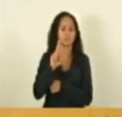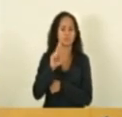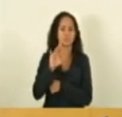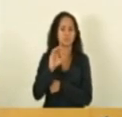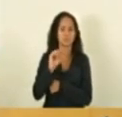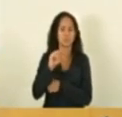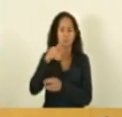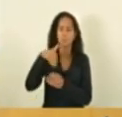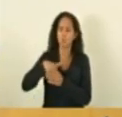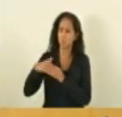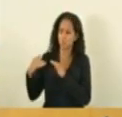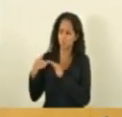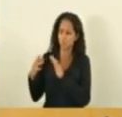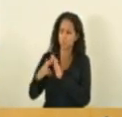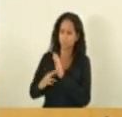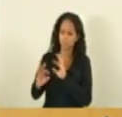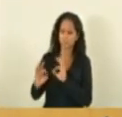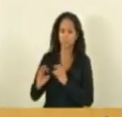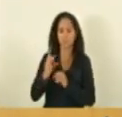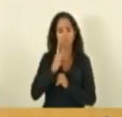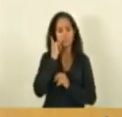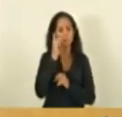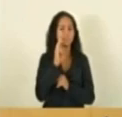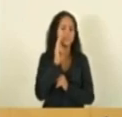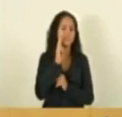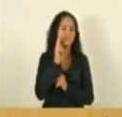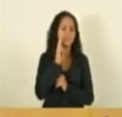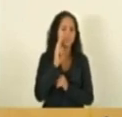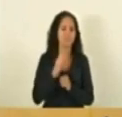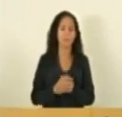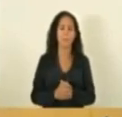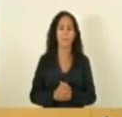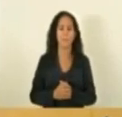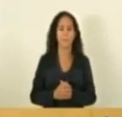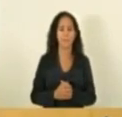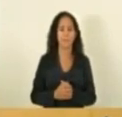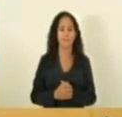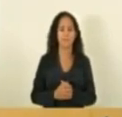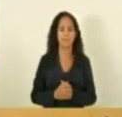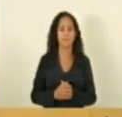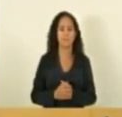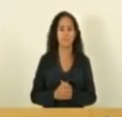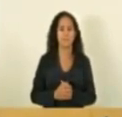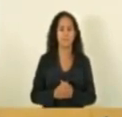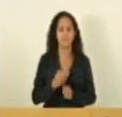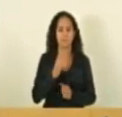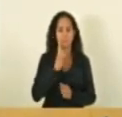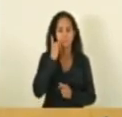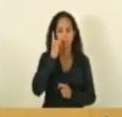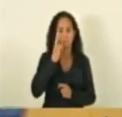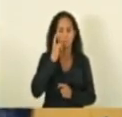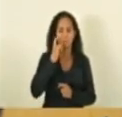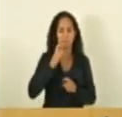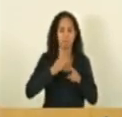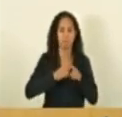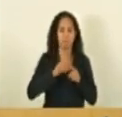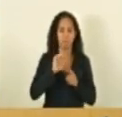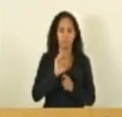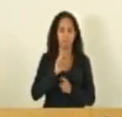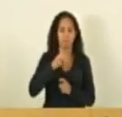Vota com o relator, deputado Vandinho Leite. Deputado Dr. Emílio